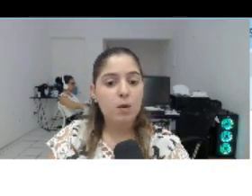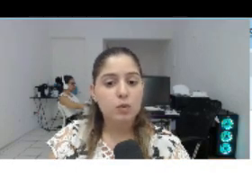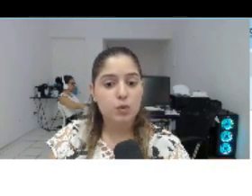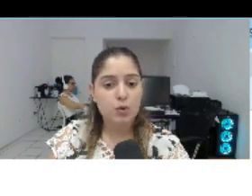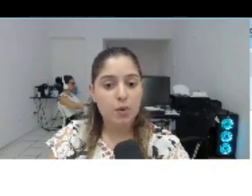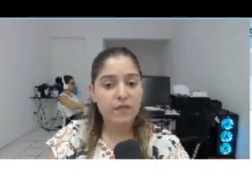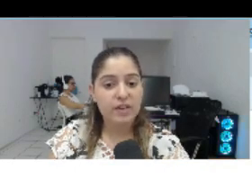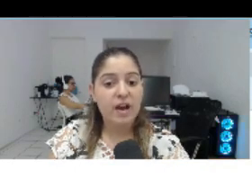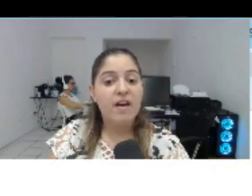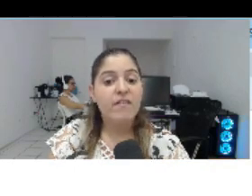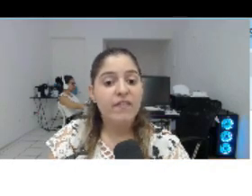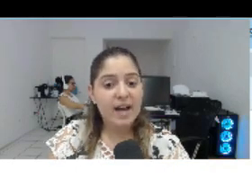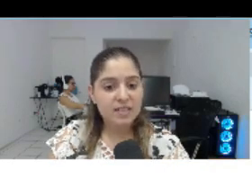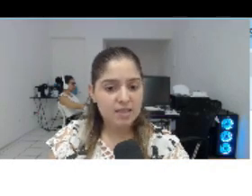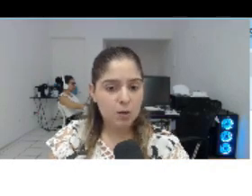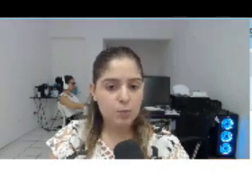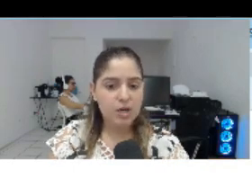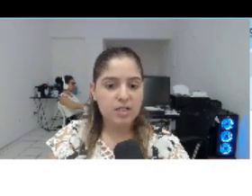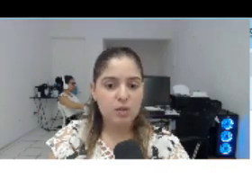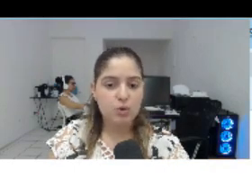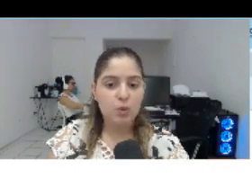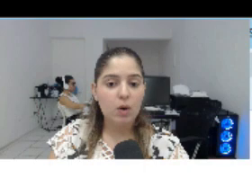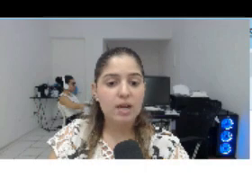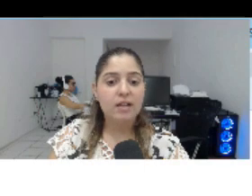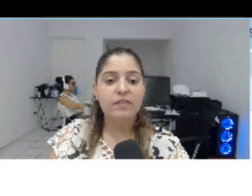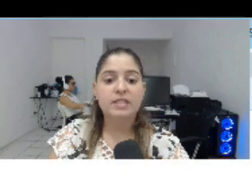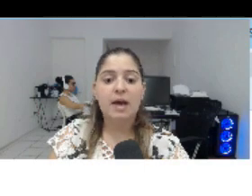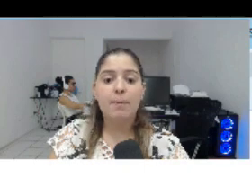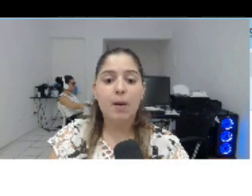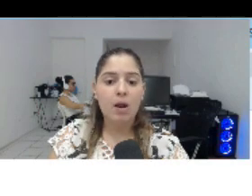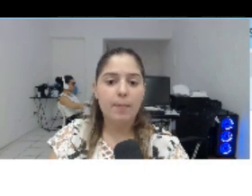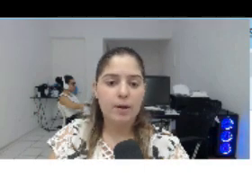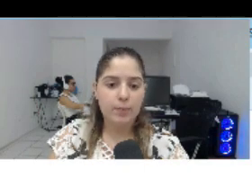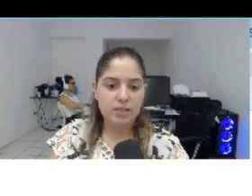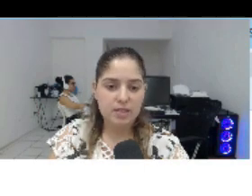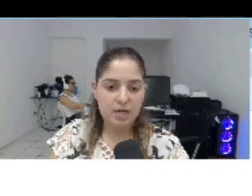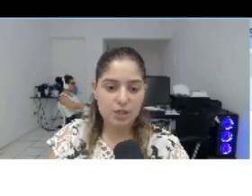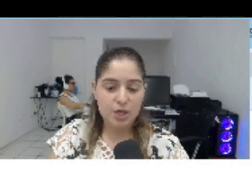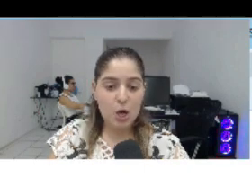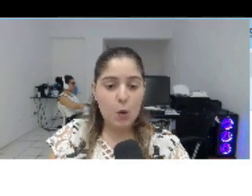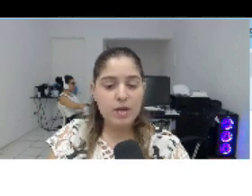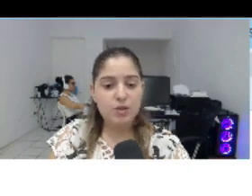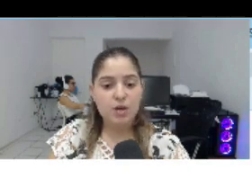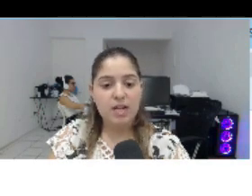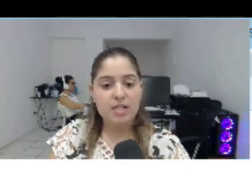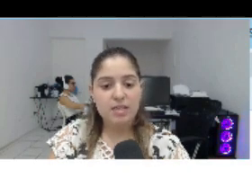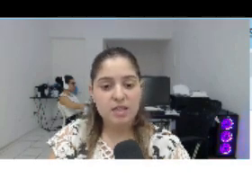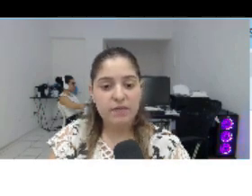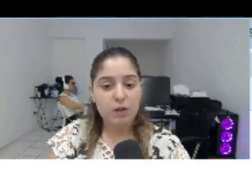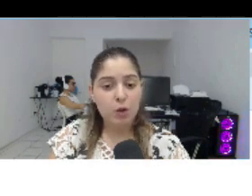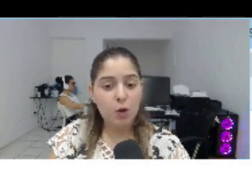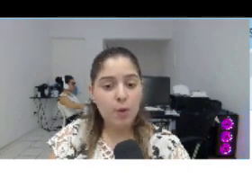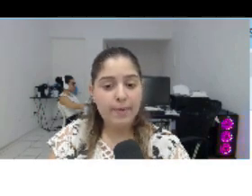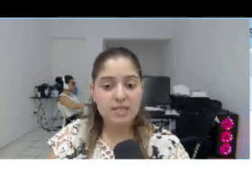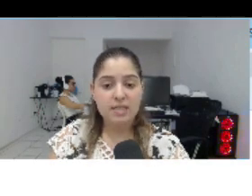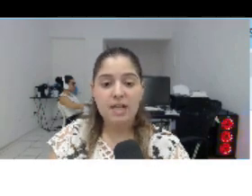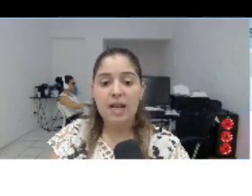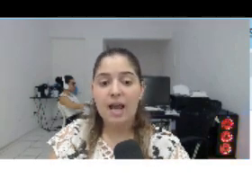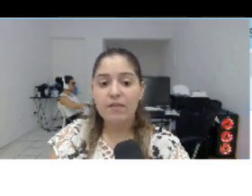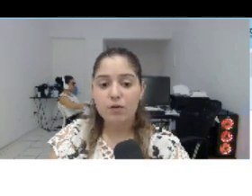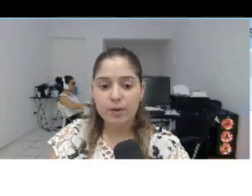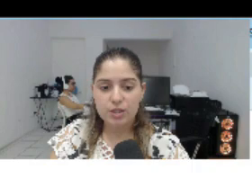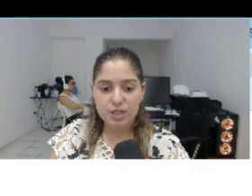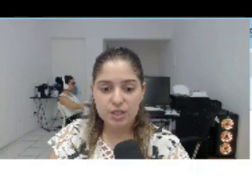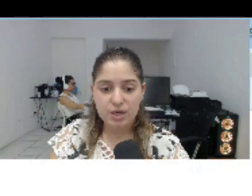que Marcos Uchoa vira face da comunicação de Lula e levanta a bola para o presidente. O ex-jornalista da TV Globo